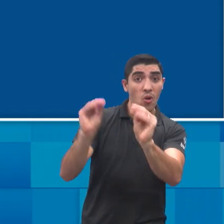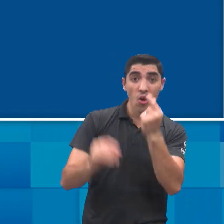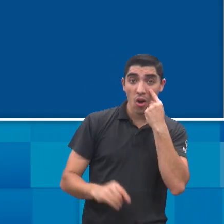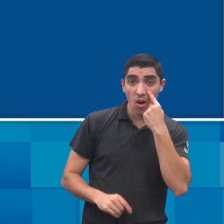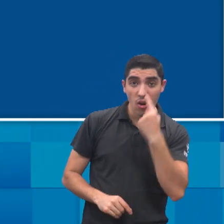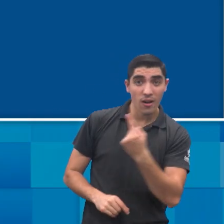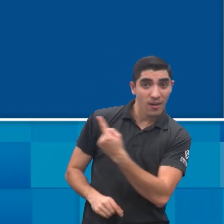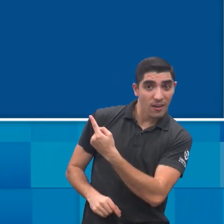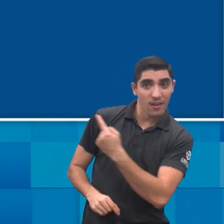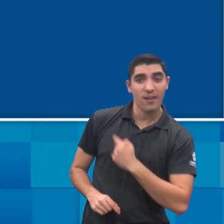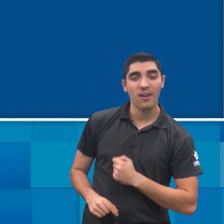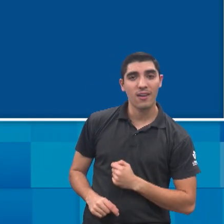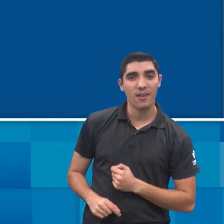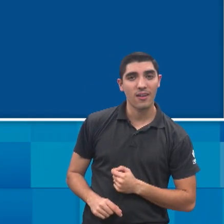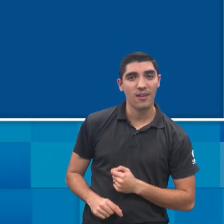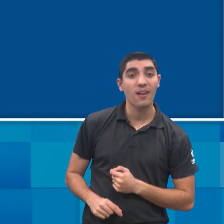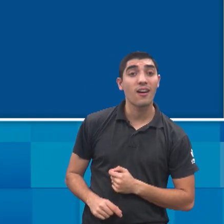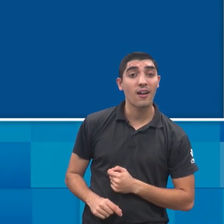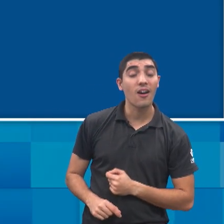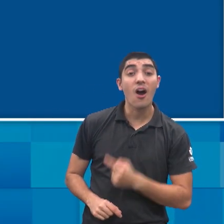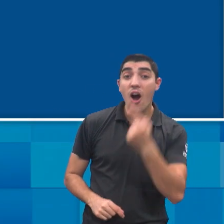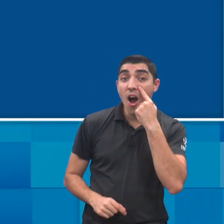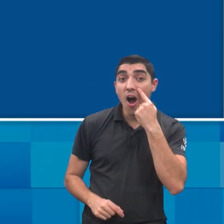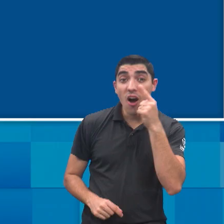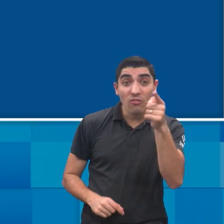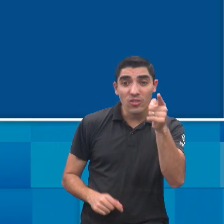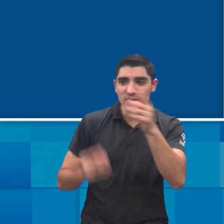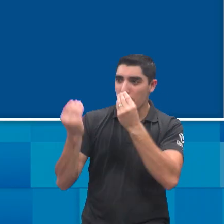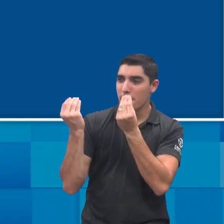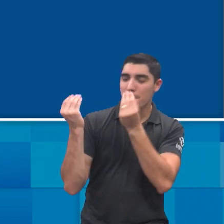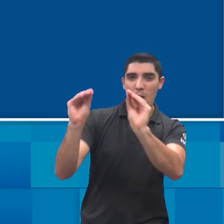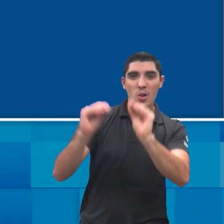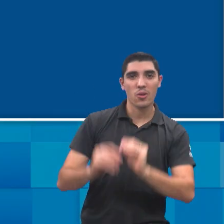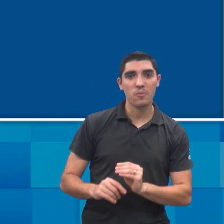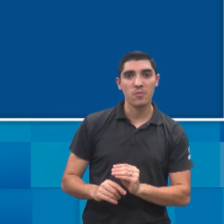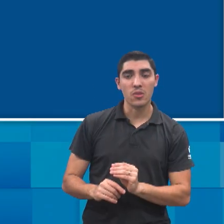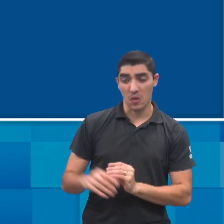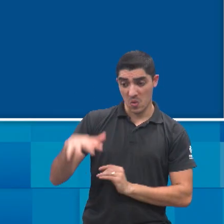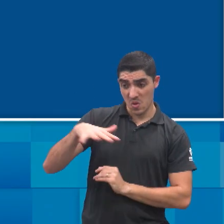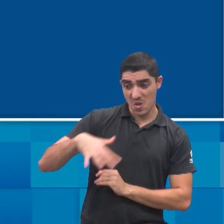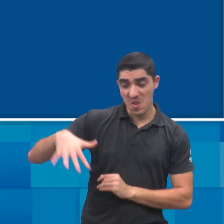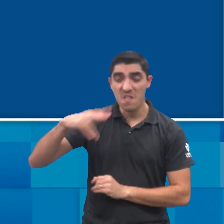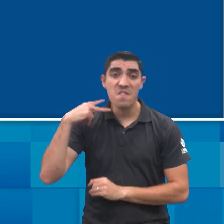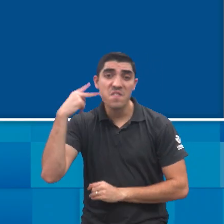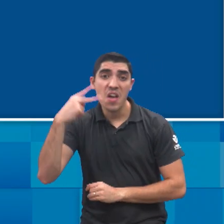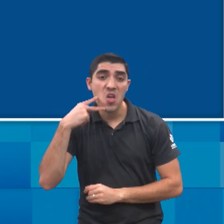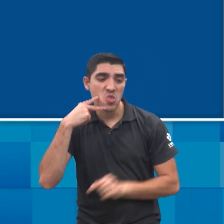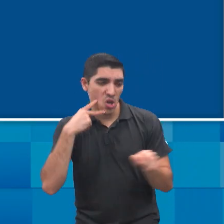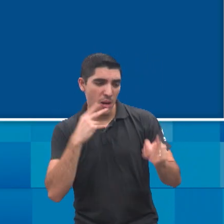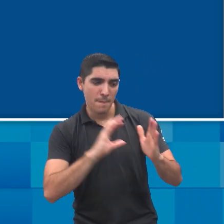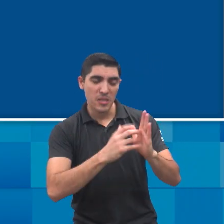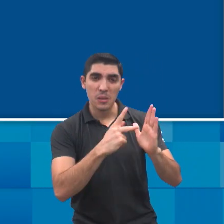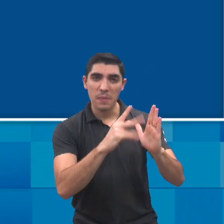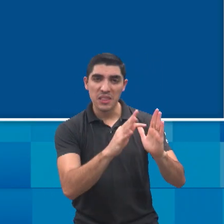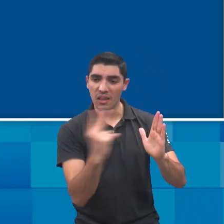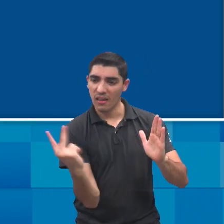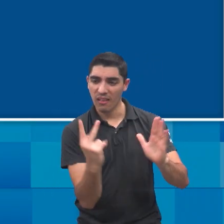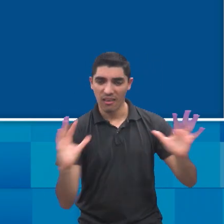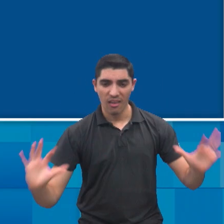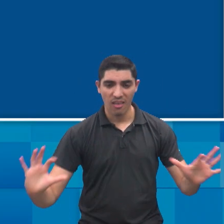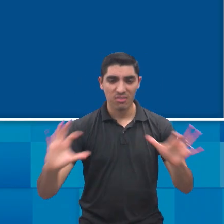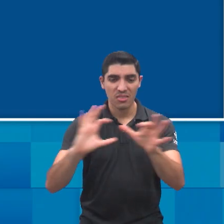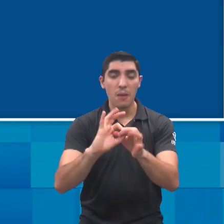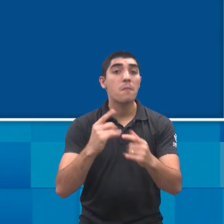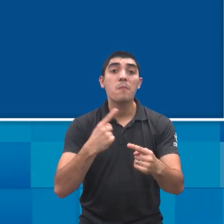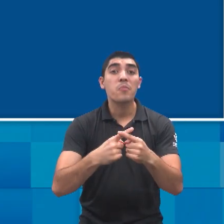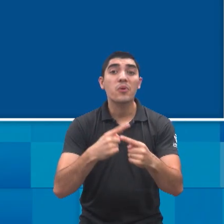no seu perfil, olha o que está escrito lá. Se uniram ao PT para defender condenado por